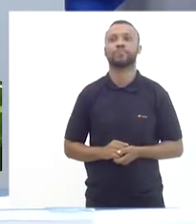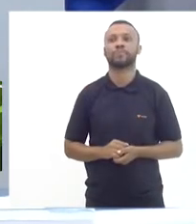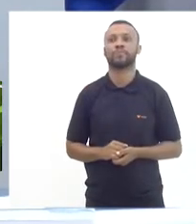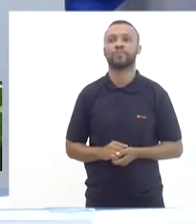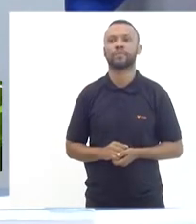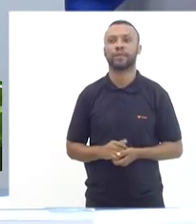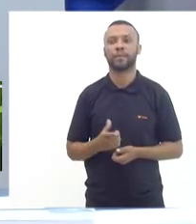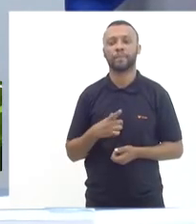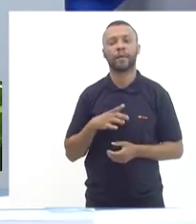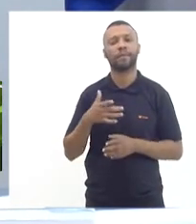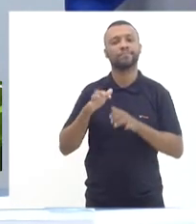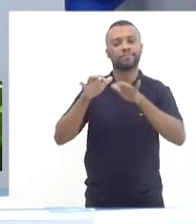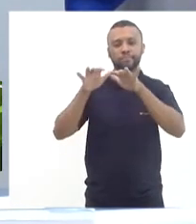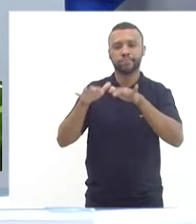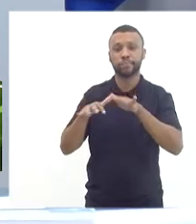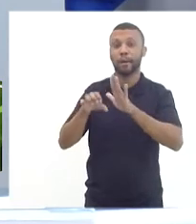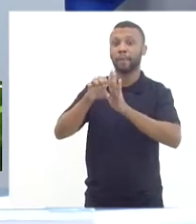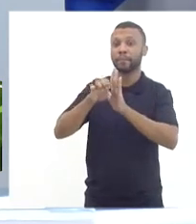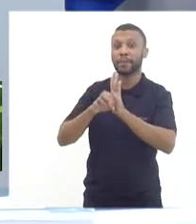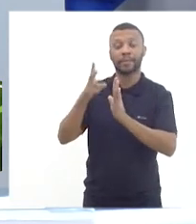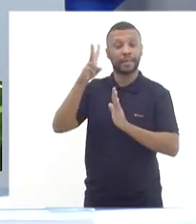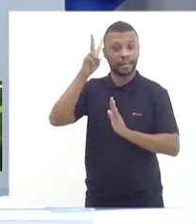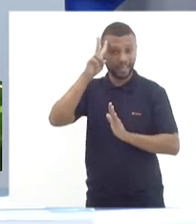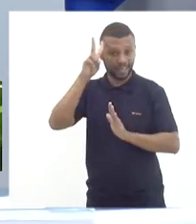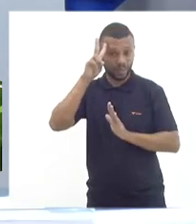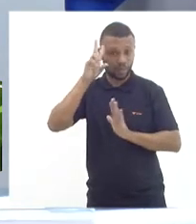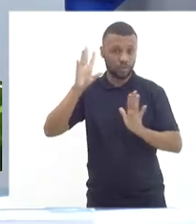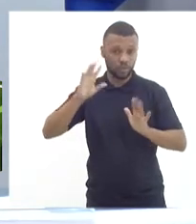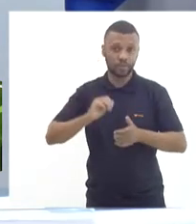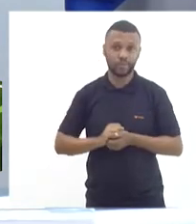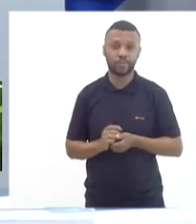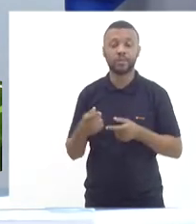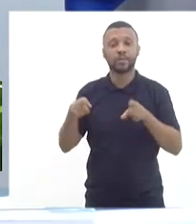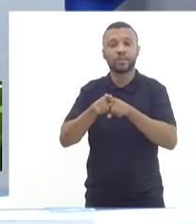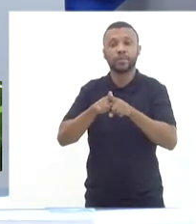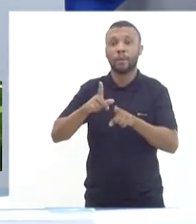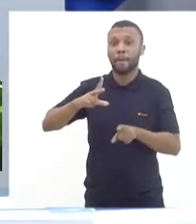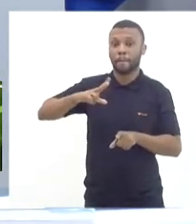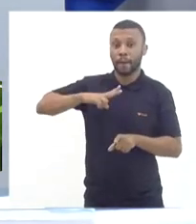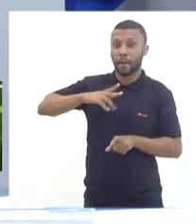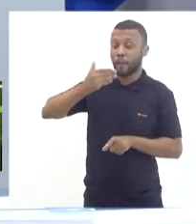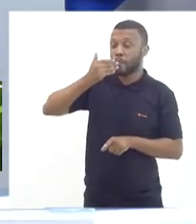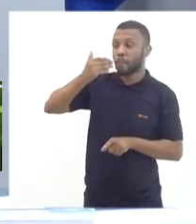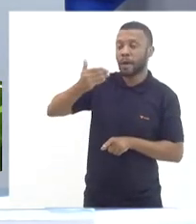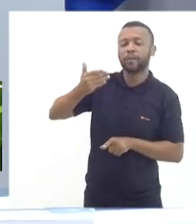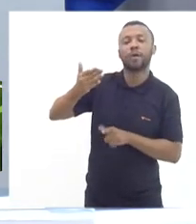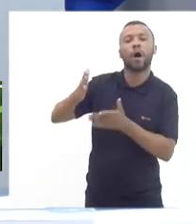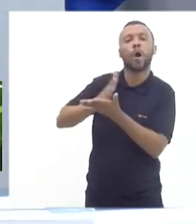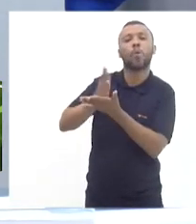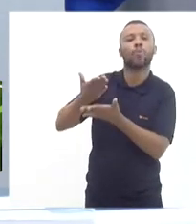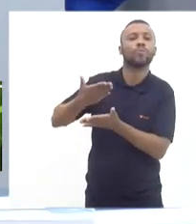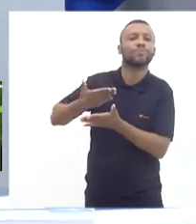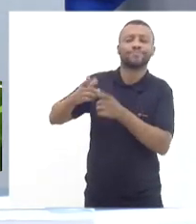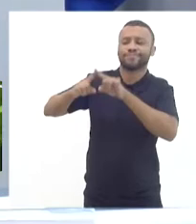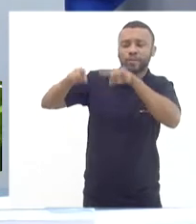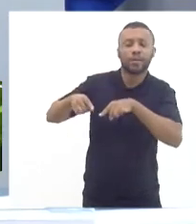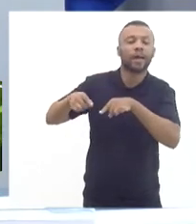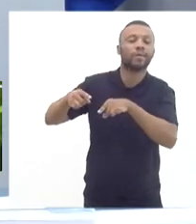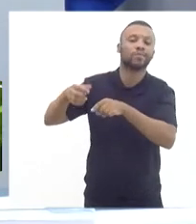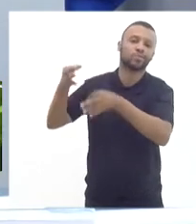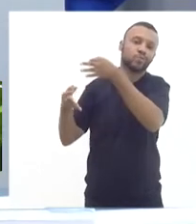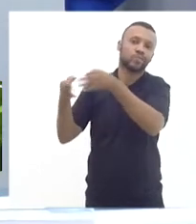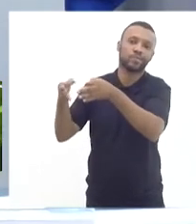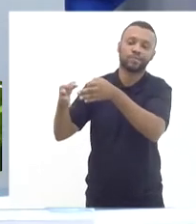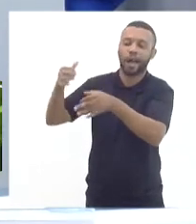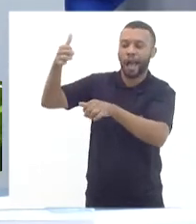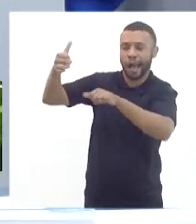Fazer minhas emendas na segunda. E também, eu particularmente, peço para o gabinete, alguns juristas, fazer análise